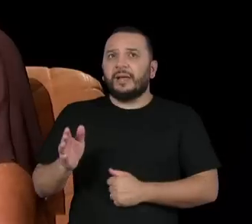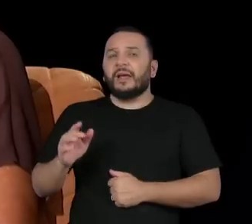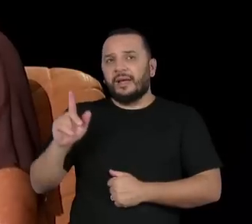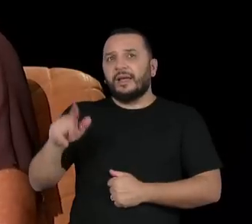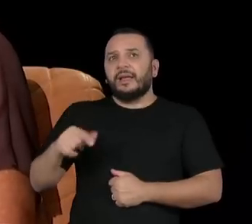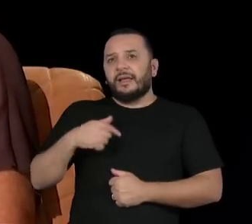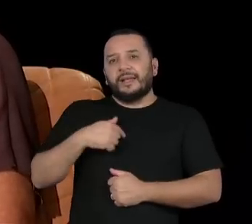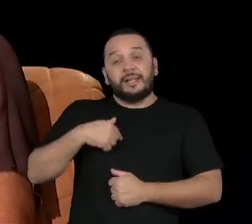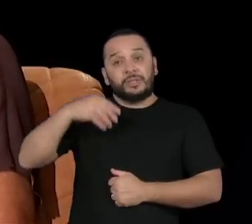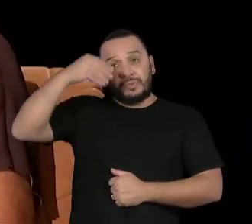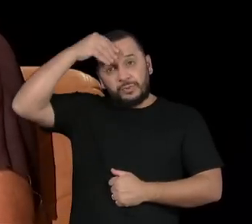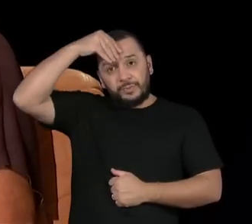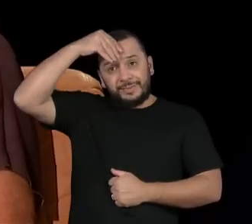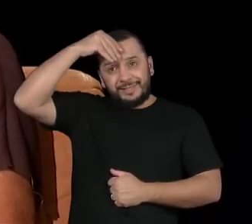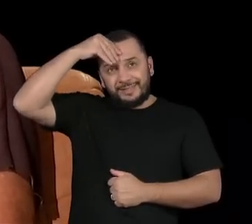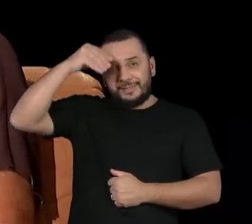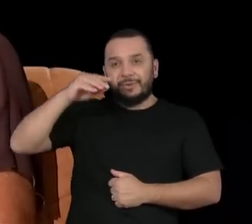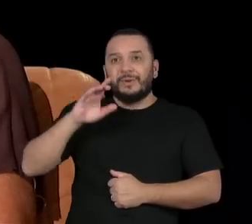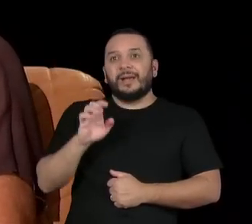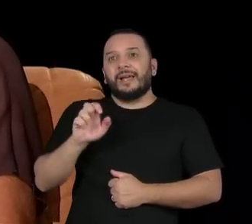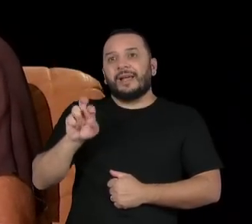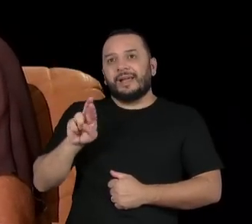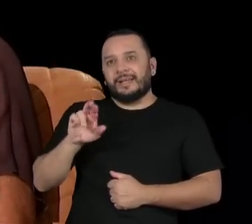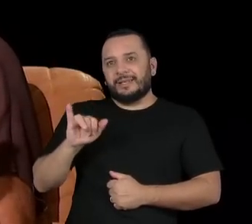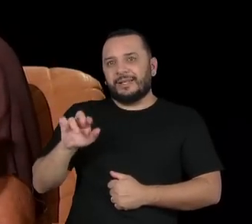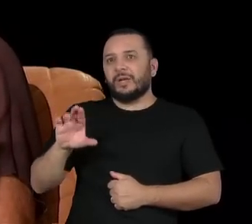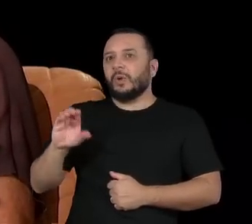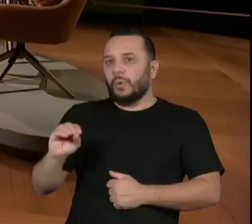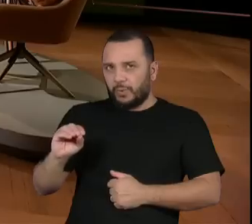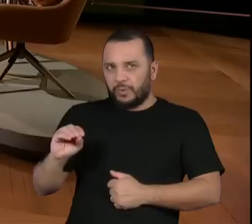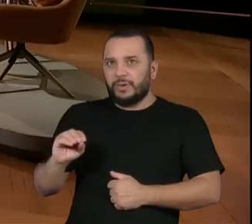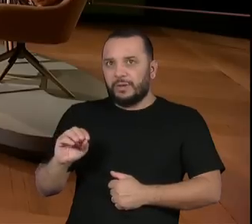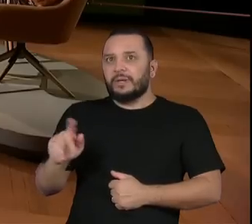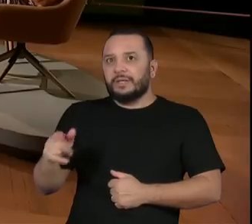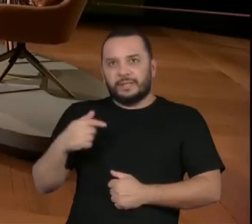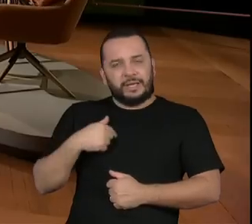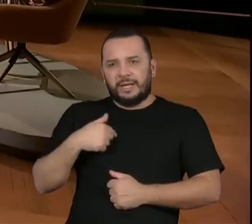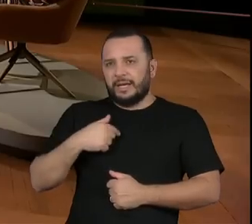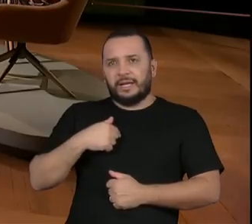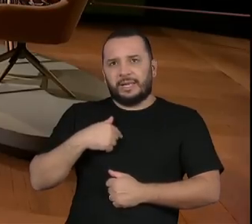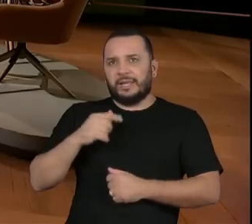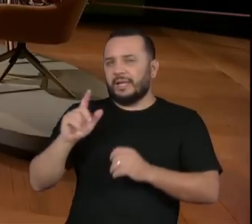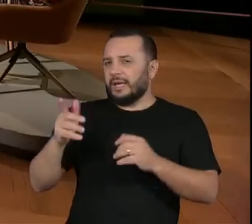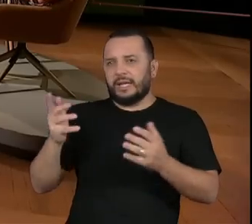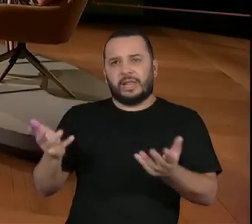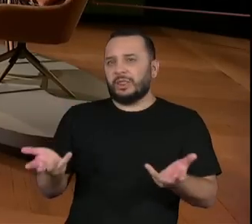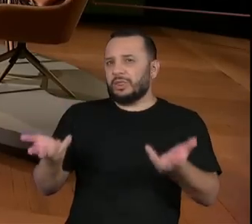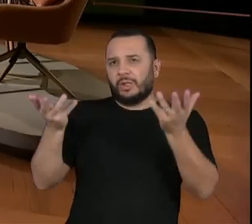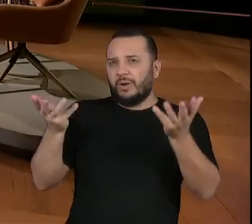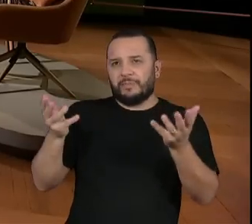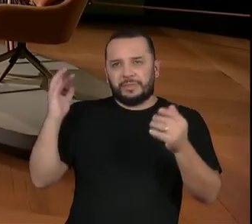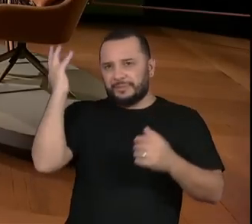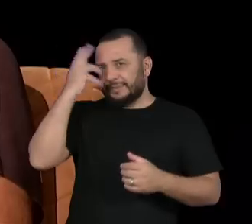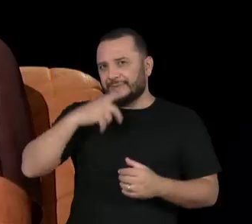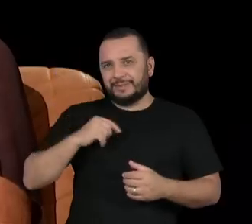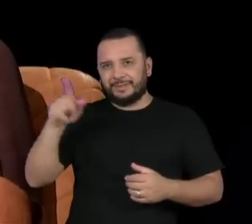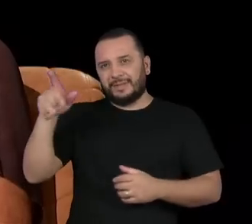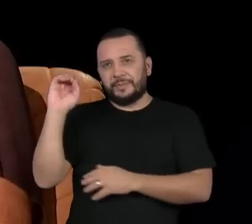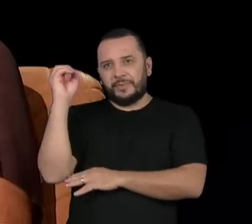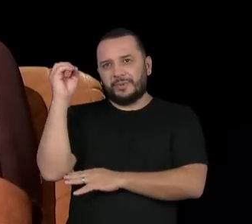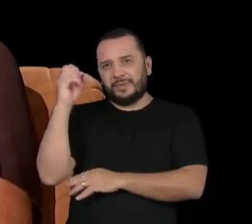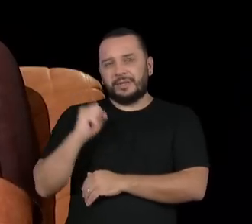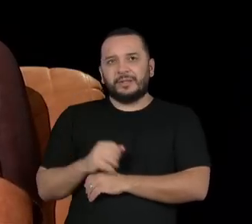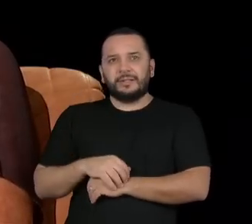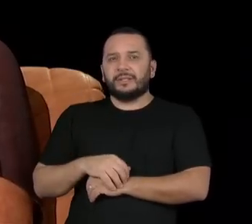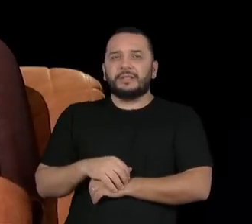do Érico Veríssimo. Não, e ela era glamour girl de Porto Alegre. Ela era top de beleza. Aí ele